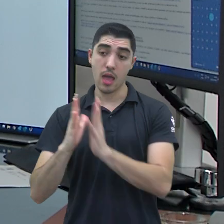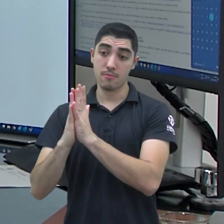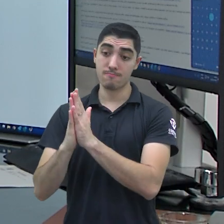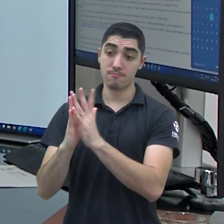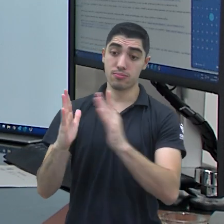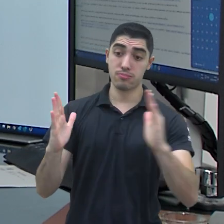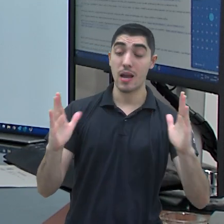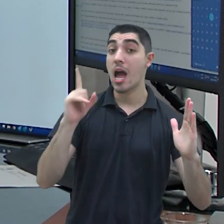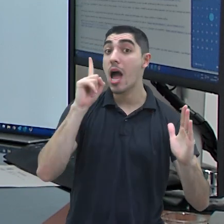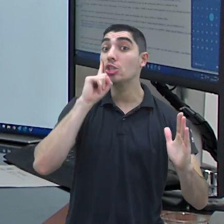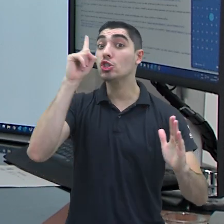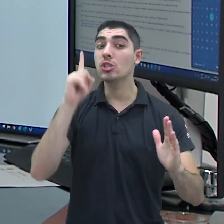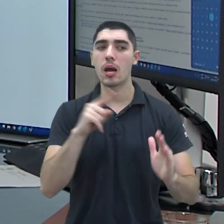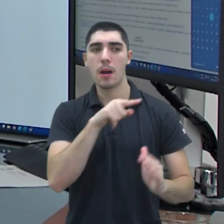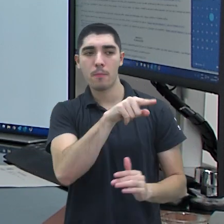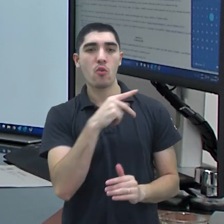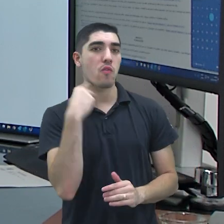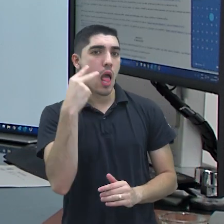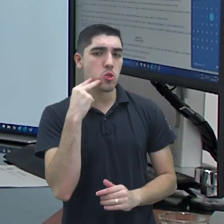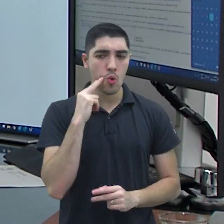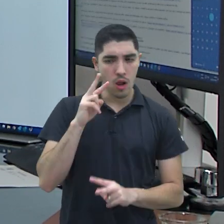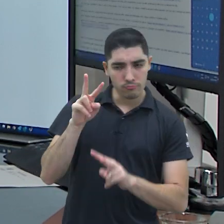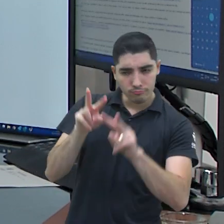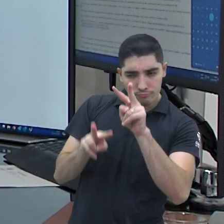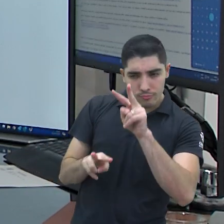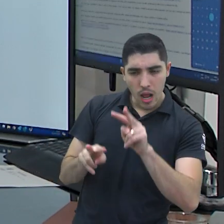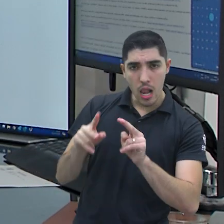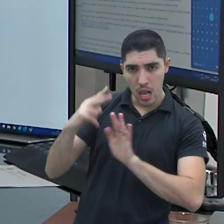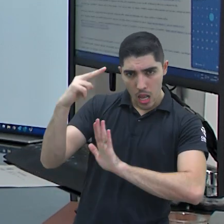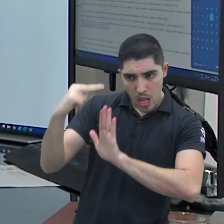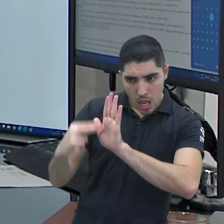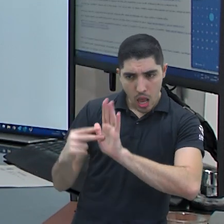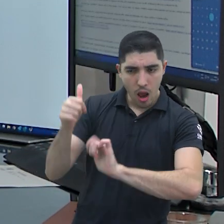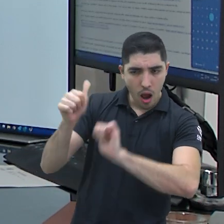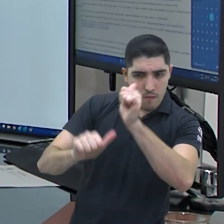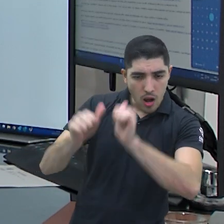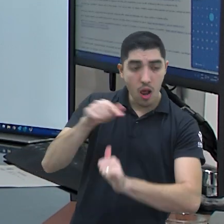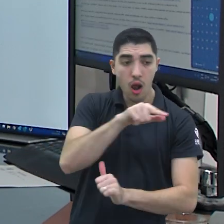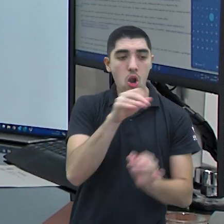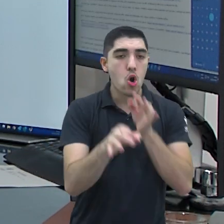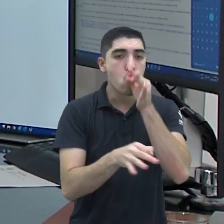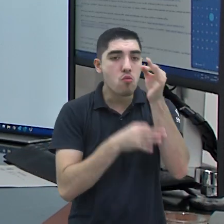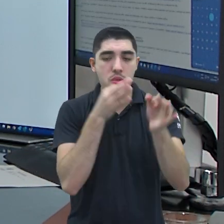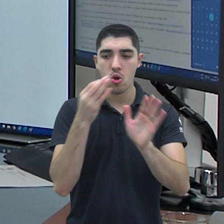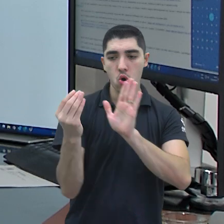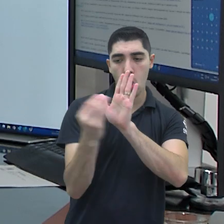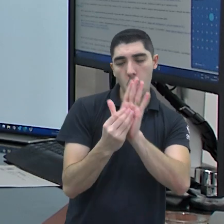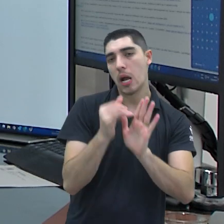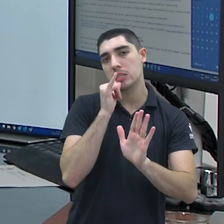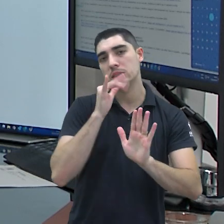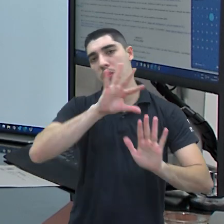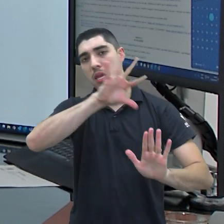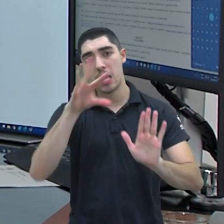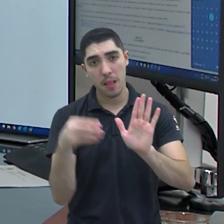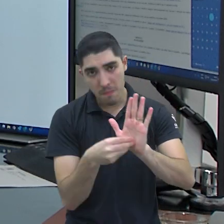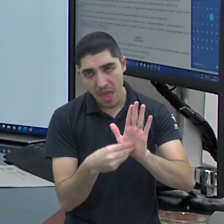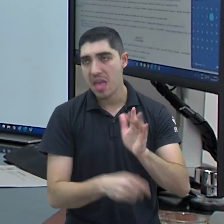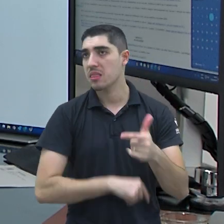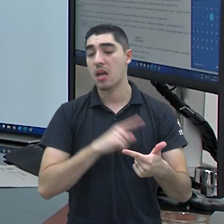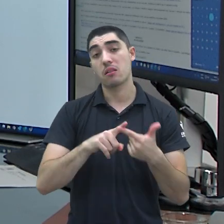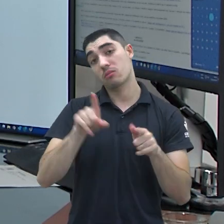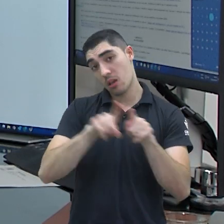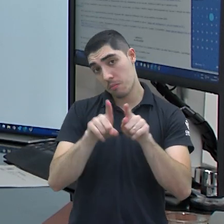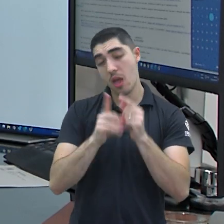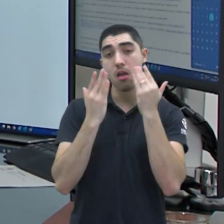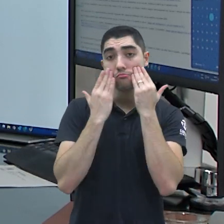tem um prazo para os vereadores proporem emenda, para os vereadores das comissões permanentes darem os seus pareceres, eventualmente para